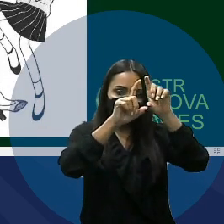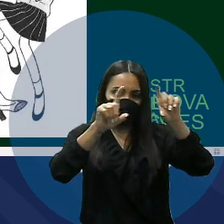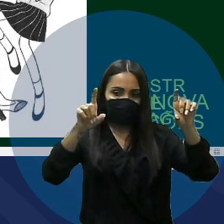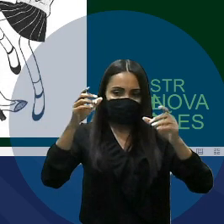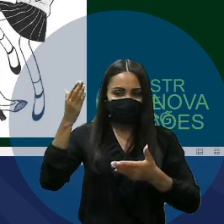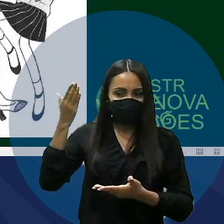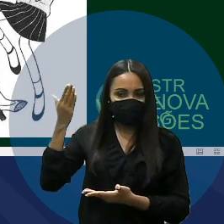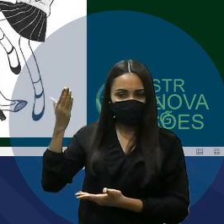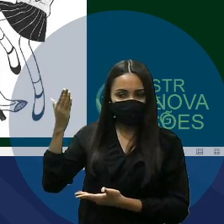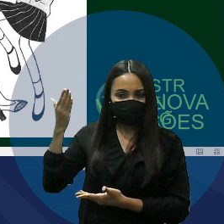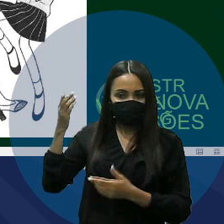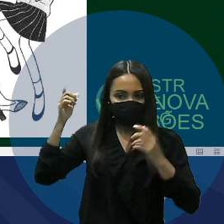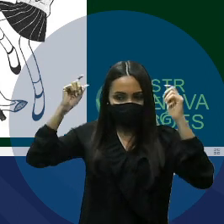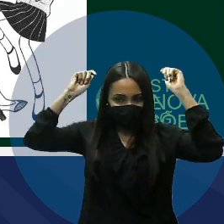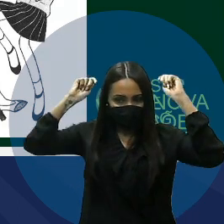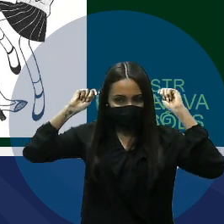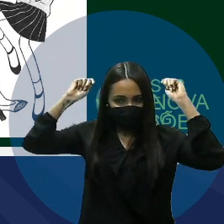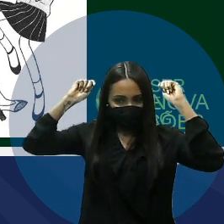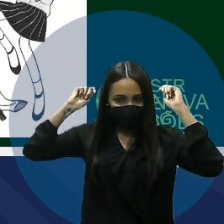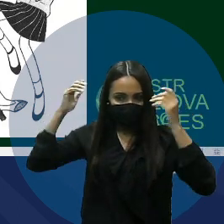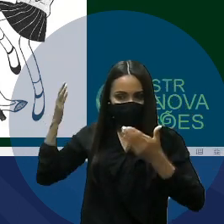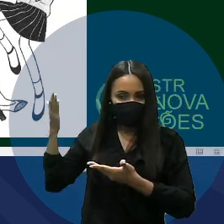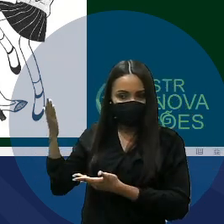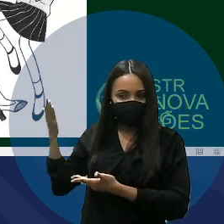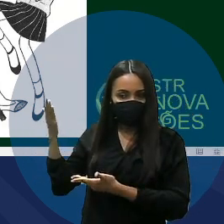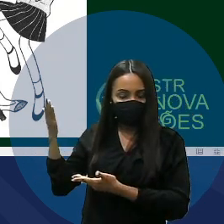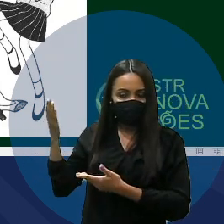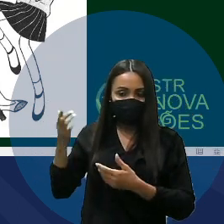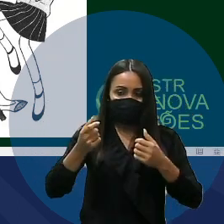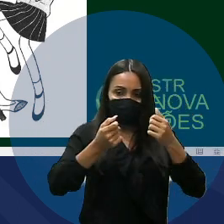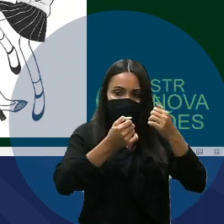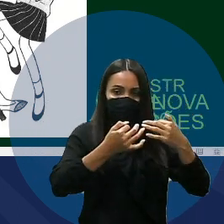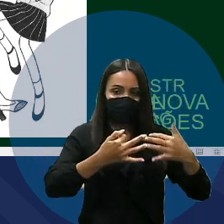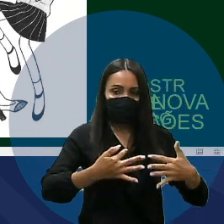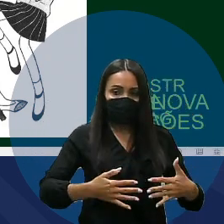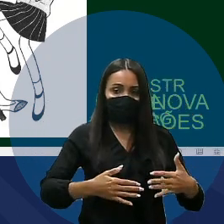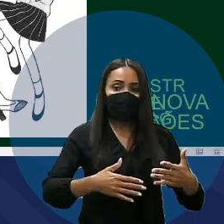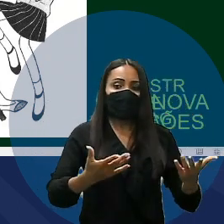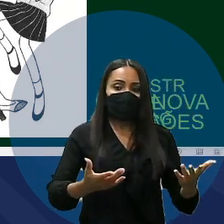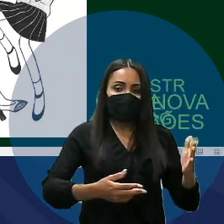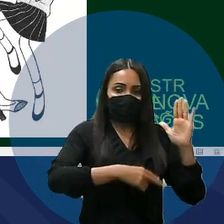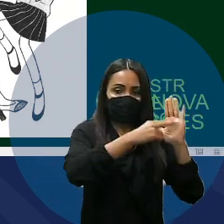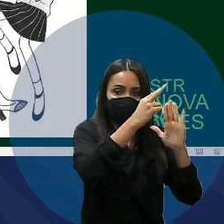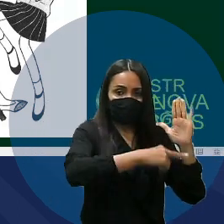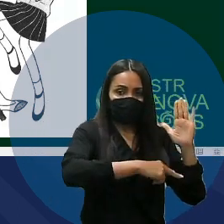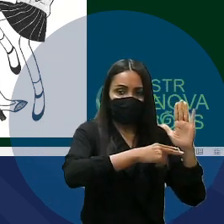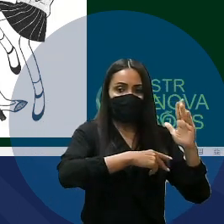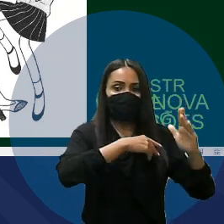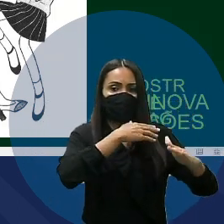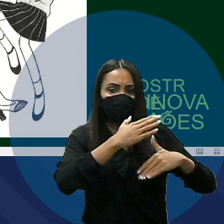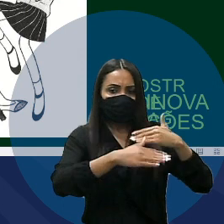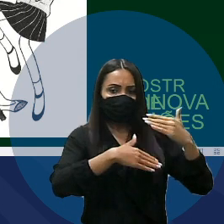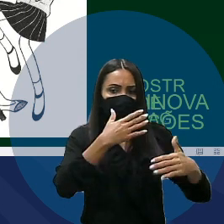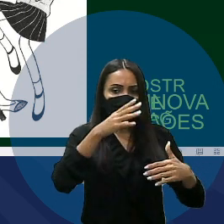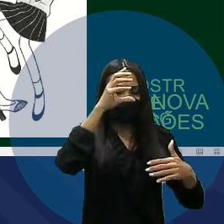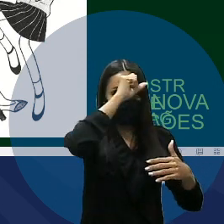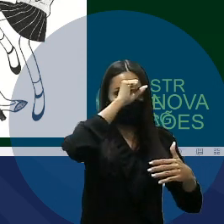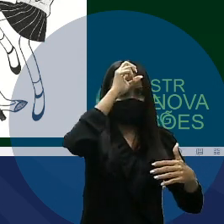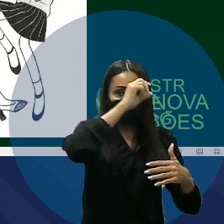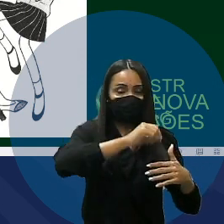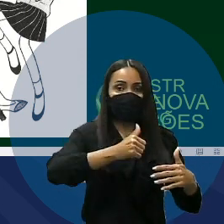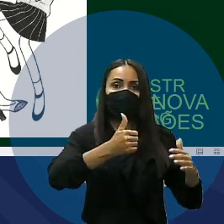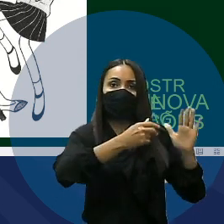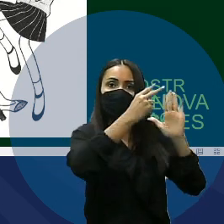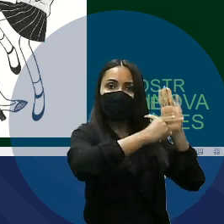maluquinho explica: quem lê com desenvoltura aprende a lição na primeira leitura.